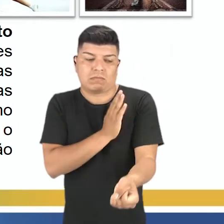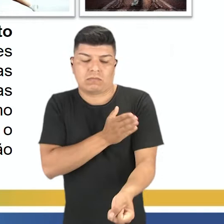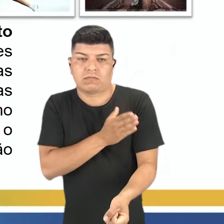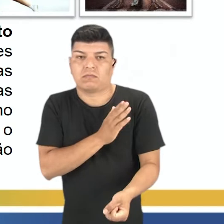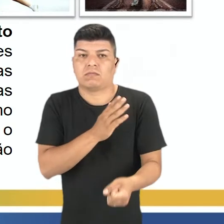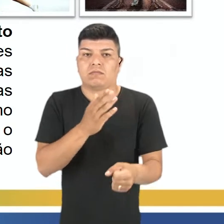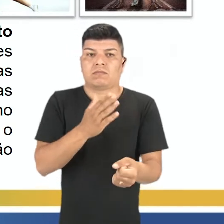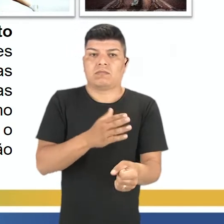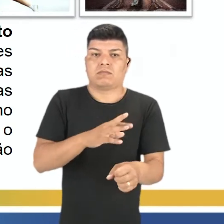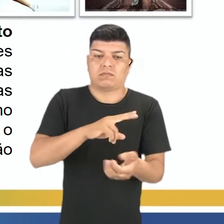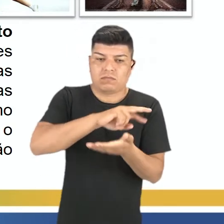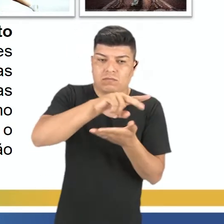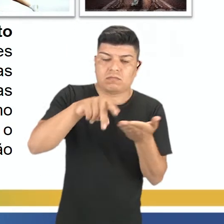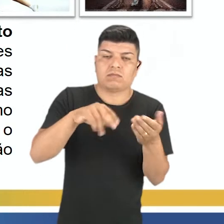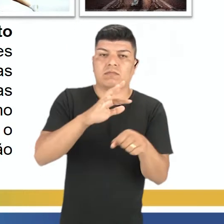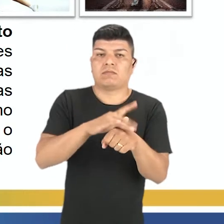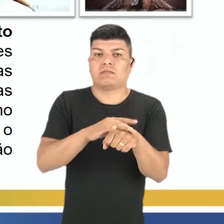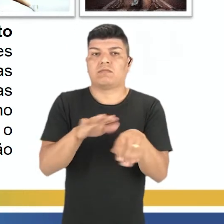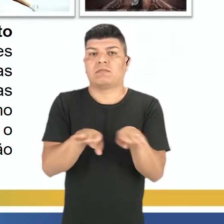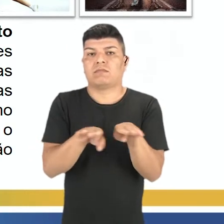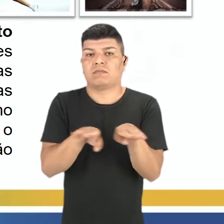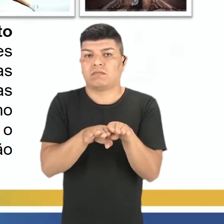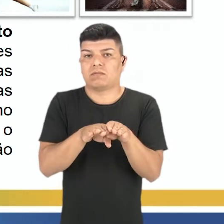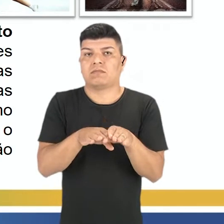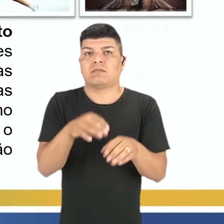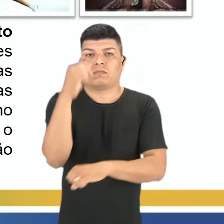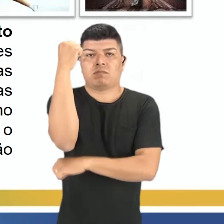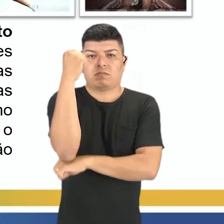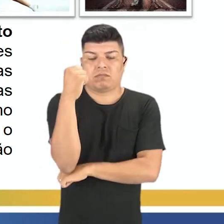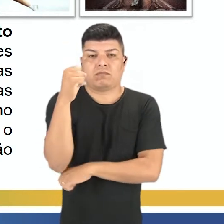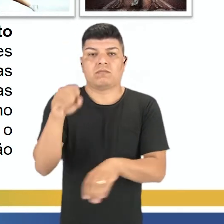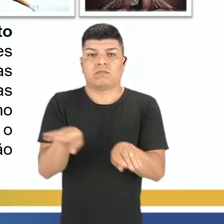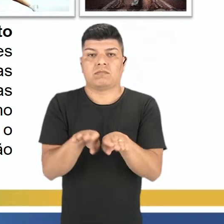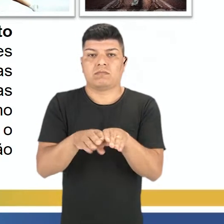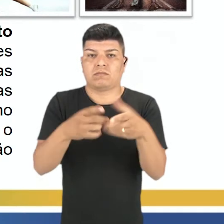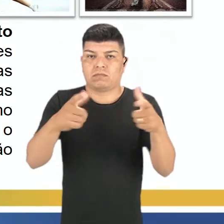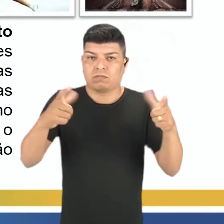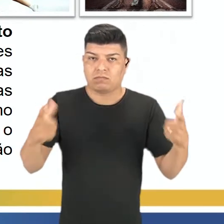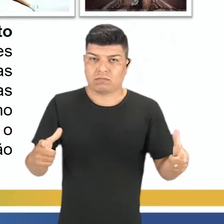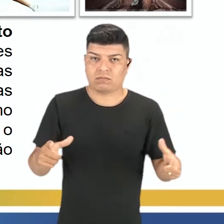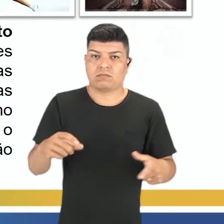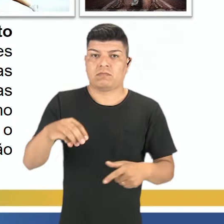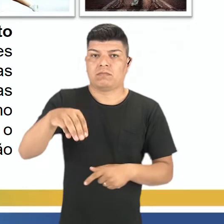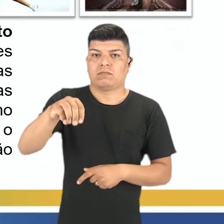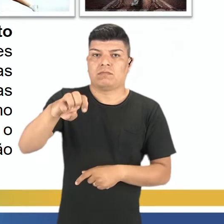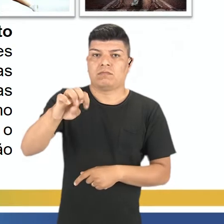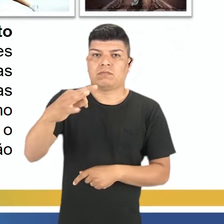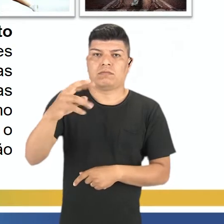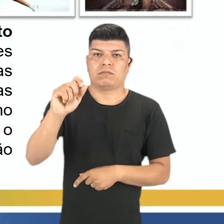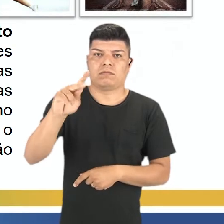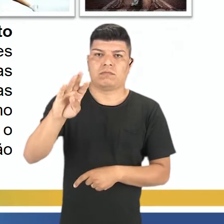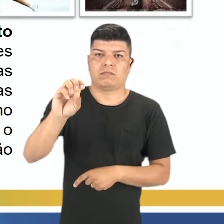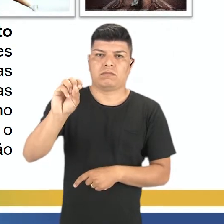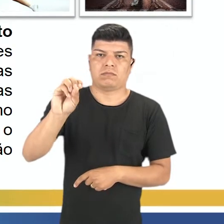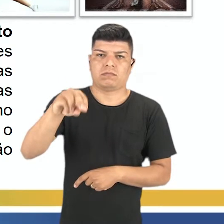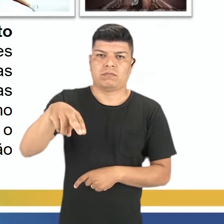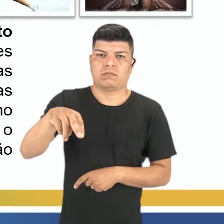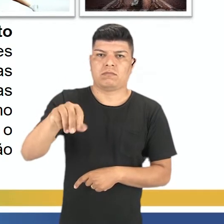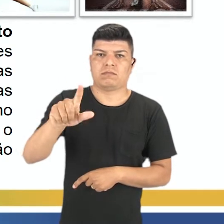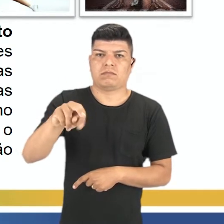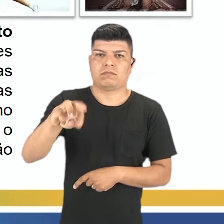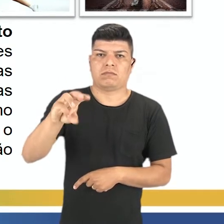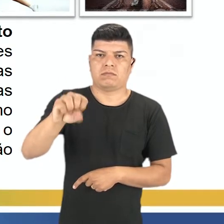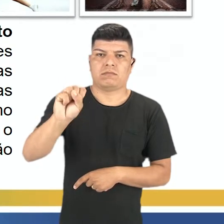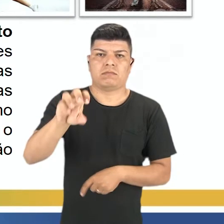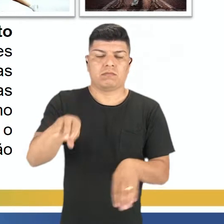cardíacos, entre outros. A resistência aeróbica também acelera o metabolismo, auxiliando na queima de gordura, diminuindo o peso corporal e